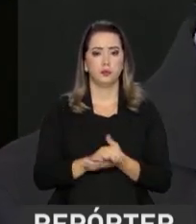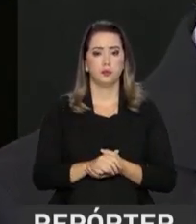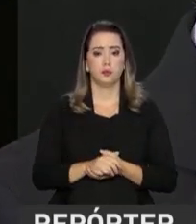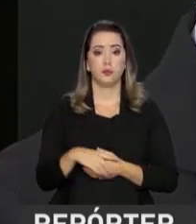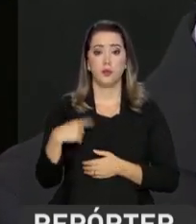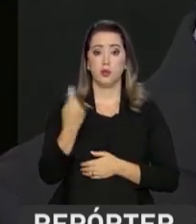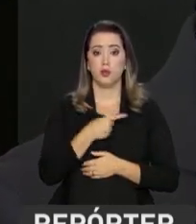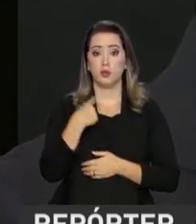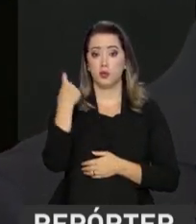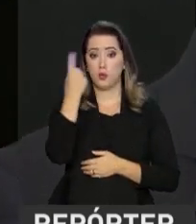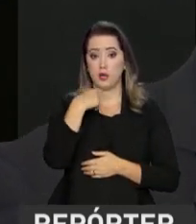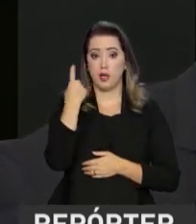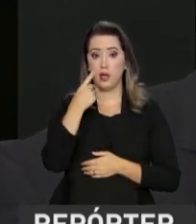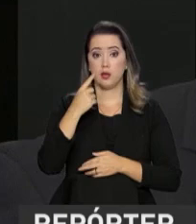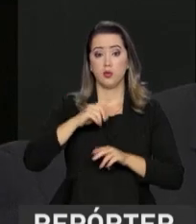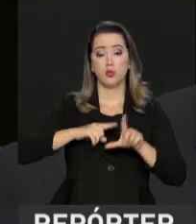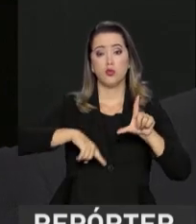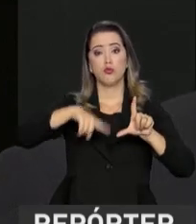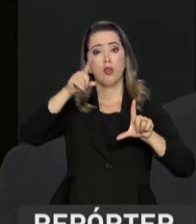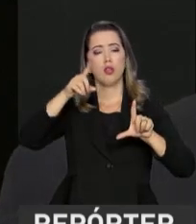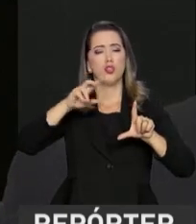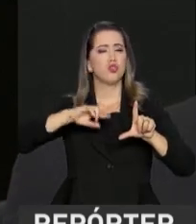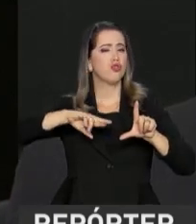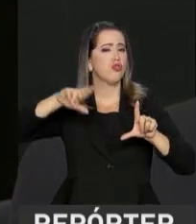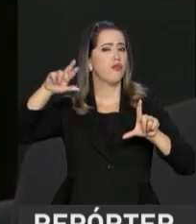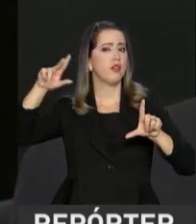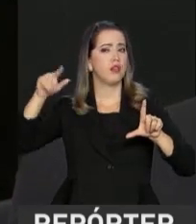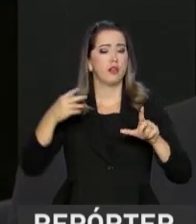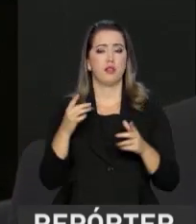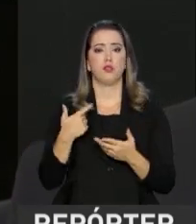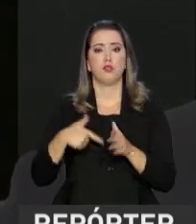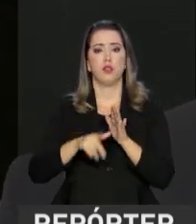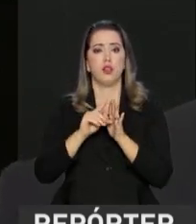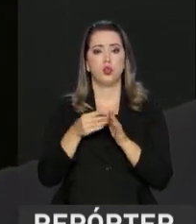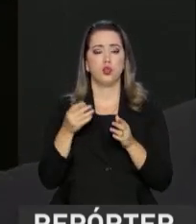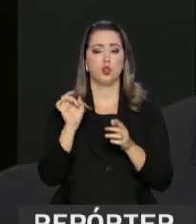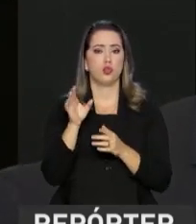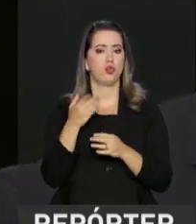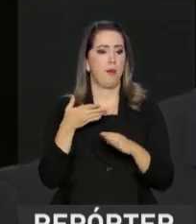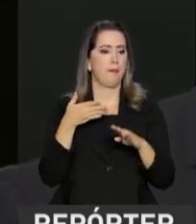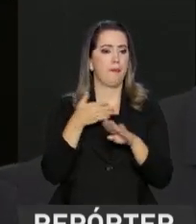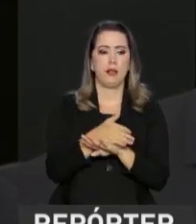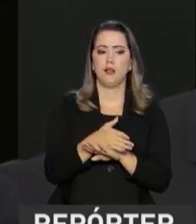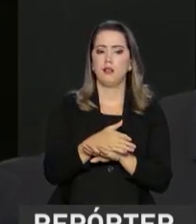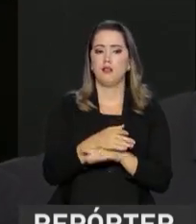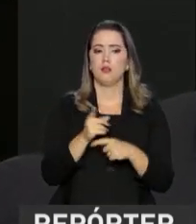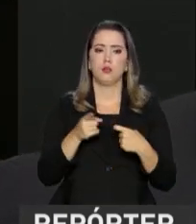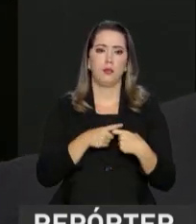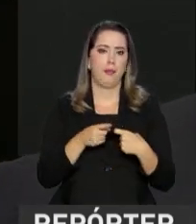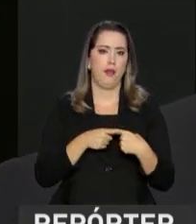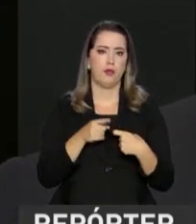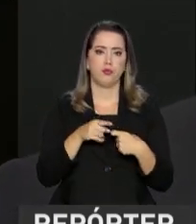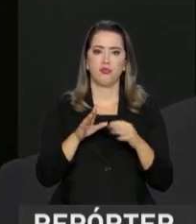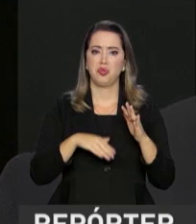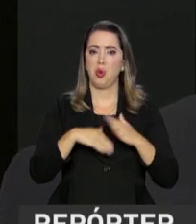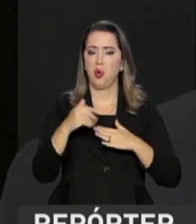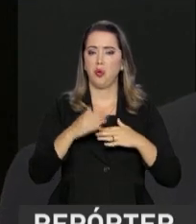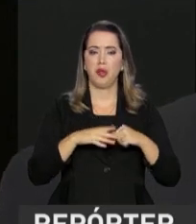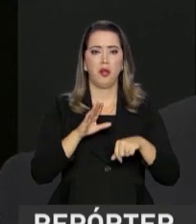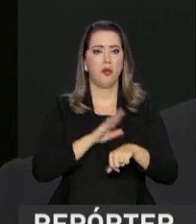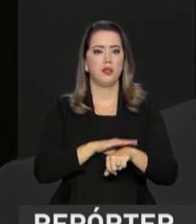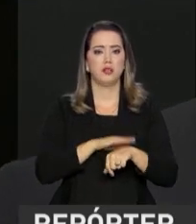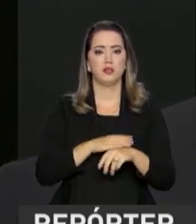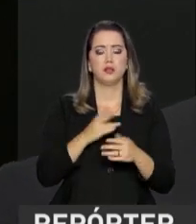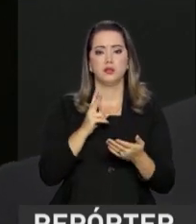da carga horária em vez de um dia apenas a presença do perito em independente do que quer que seja